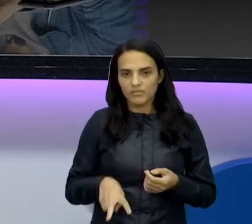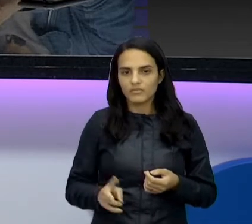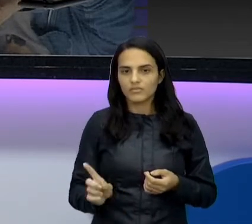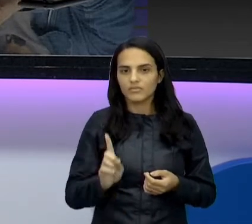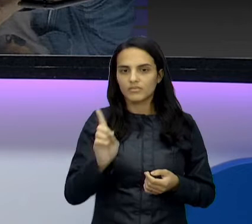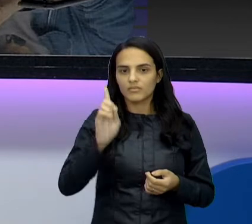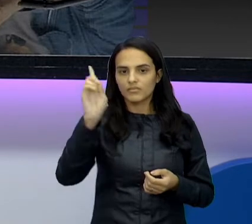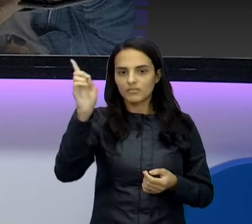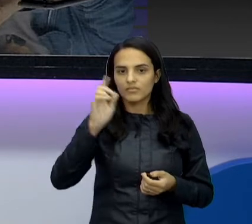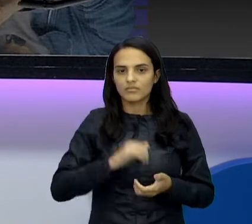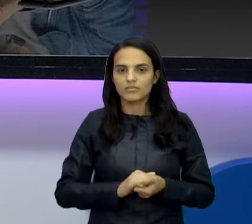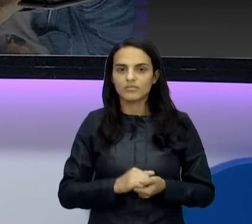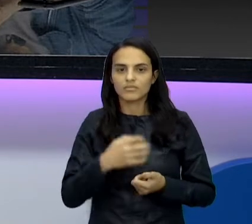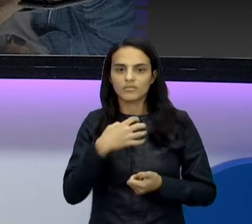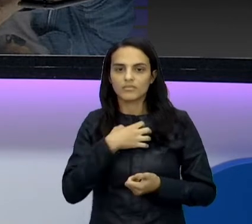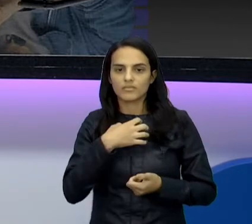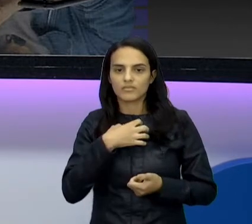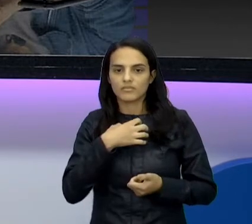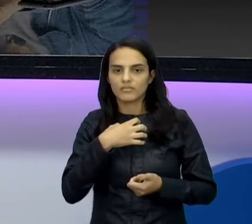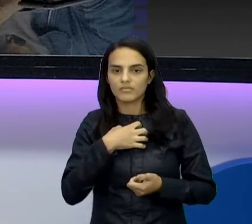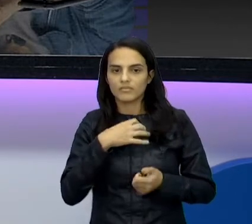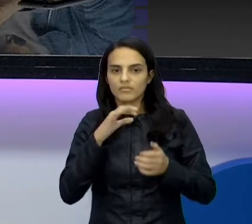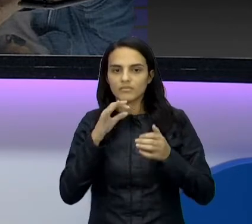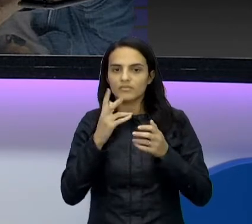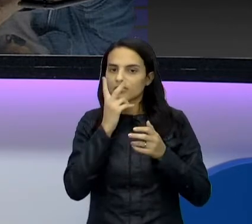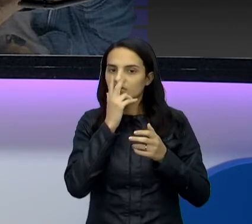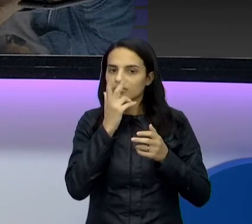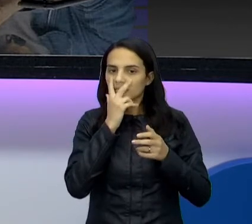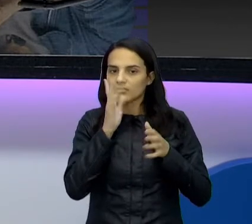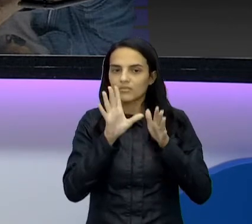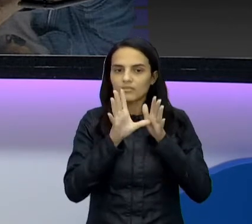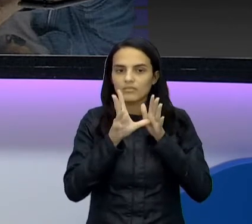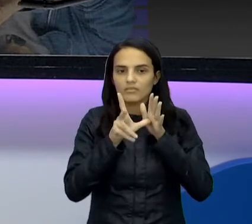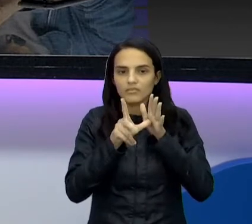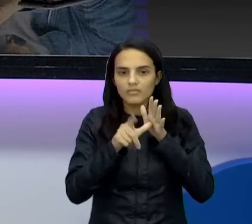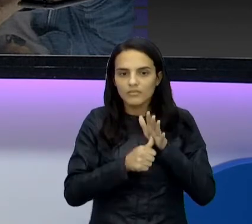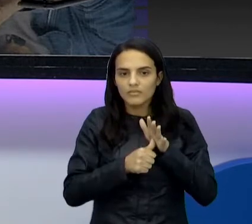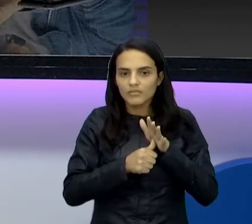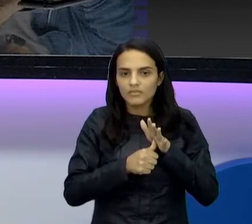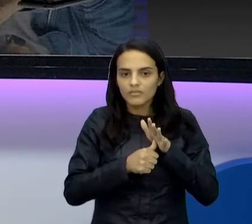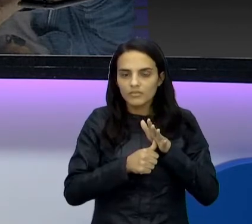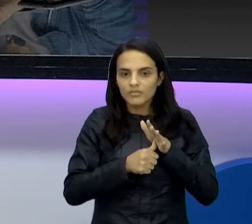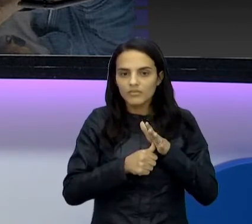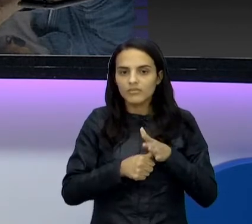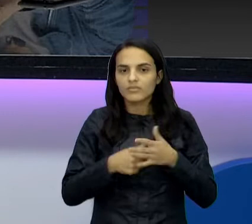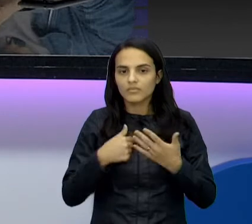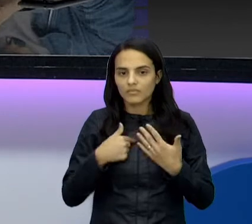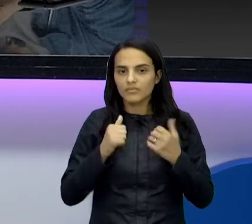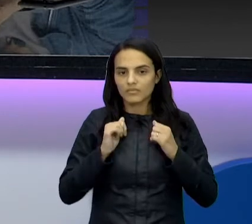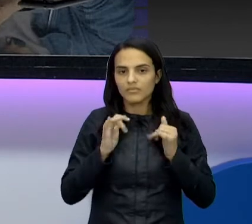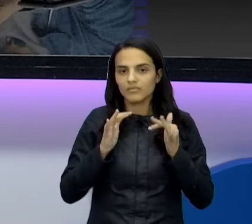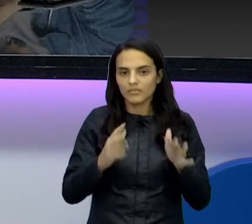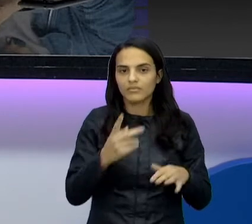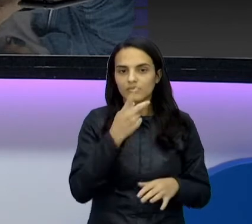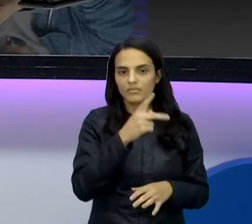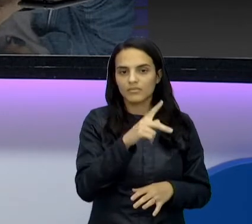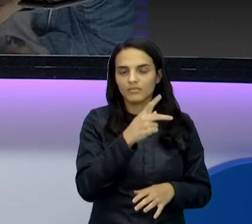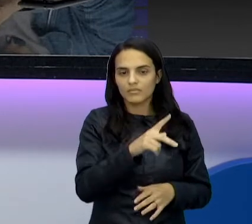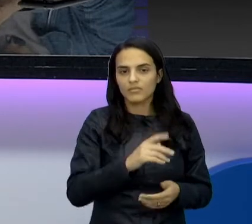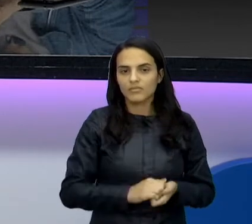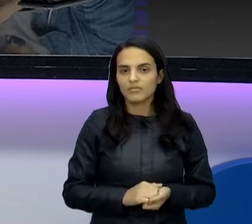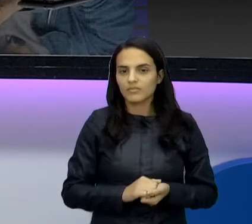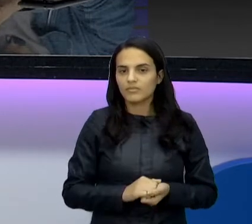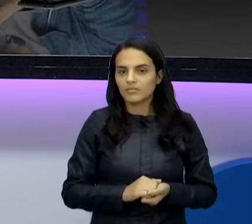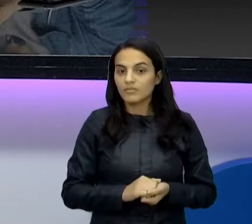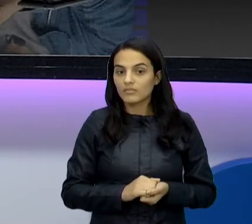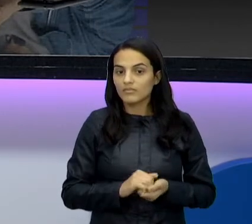E não adianta vir com esse jeitinho de marginal, não. Aí ele, mas eu gostei que ele teve atitude, né?